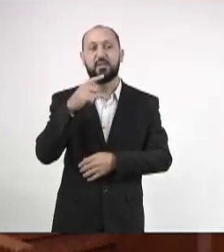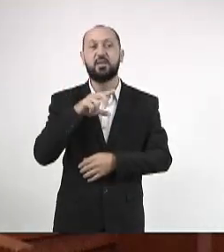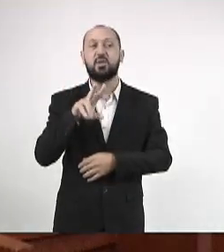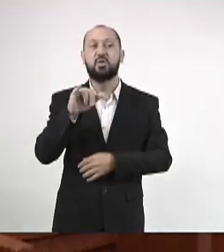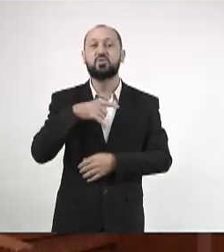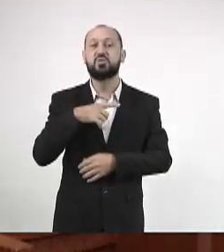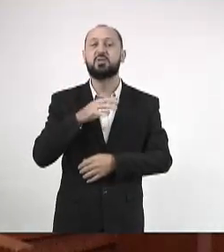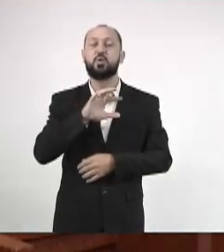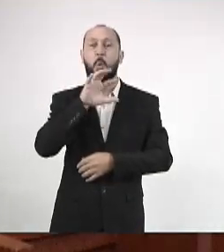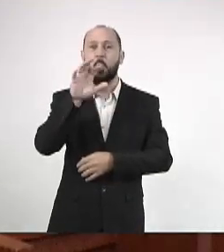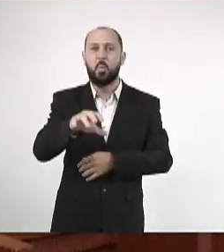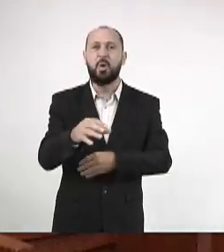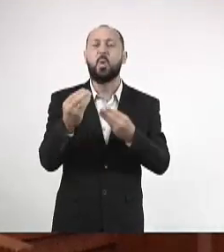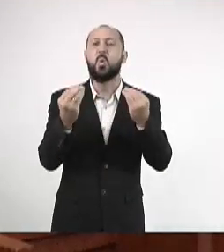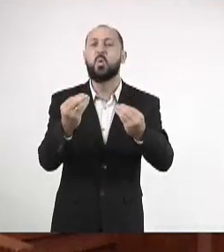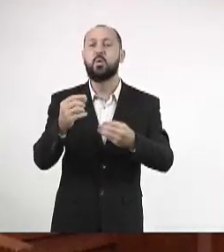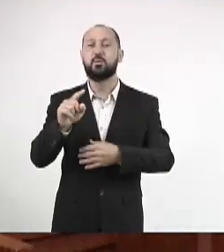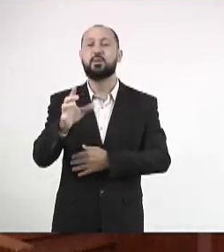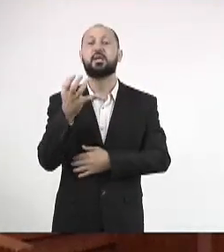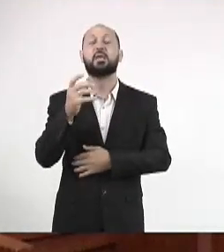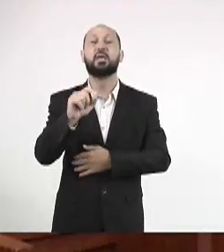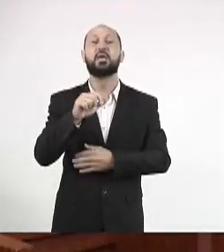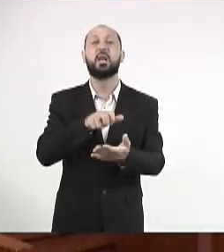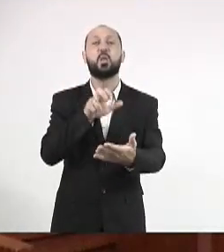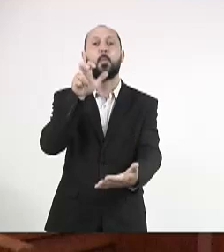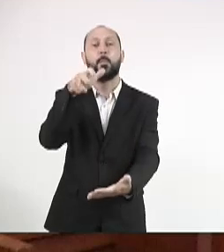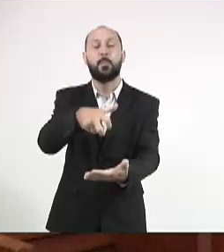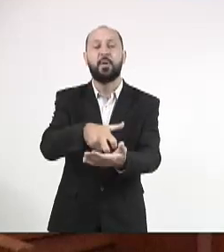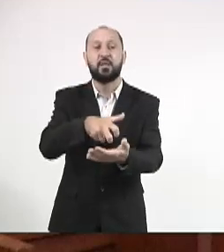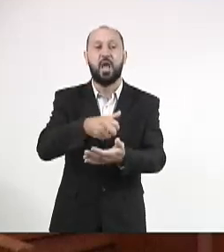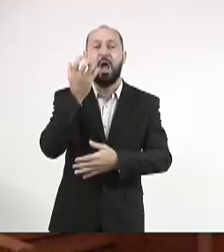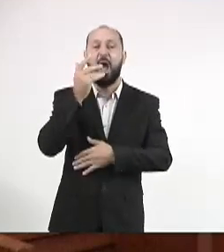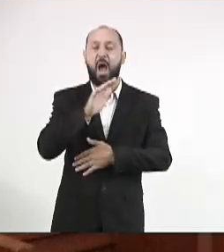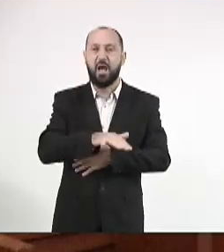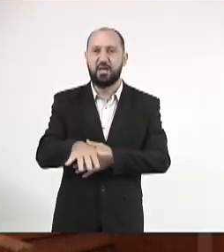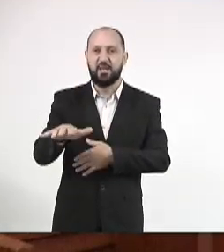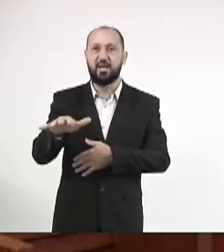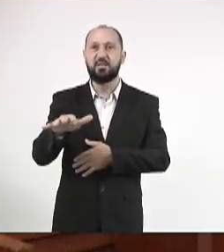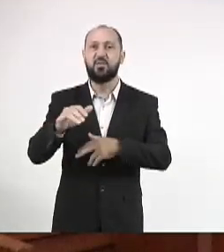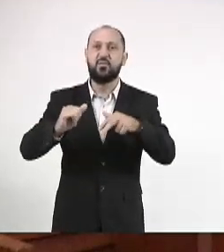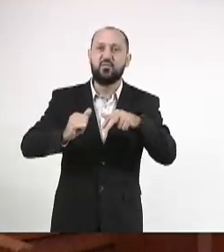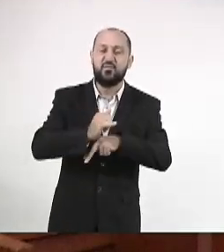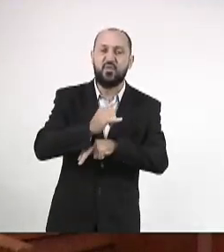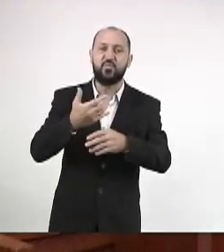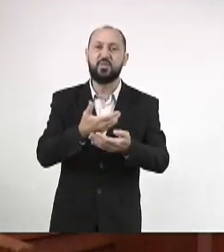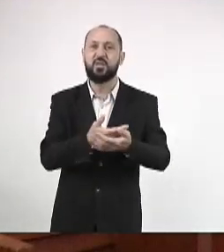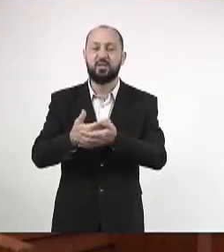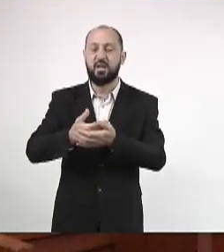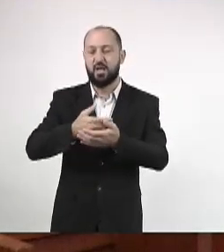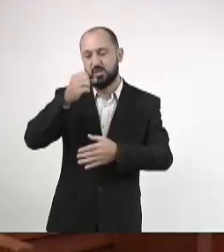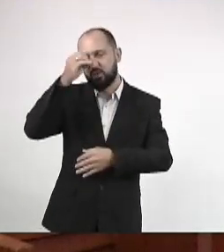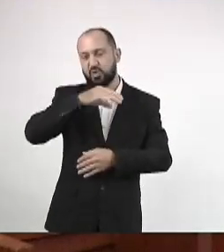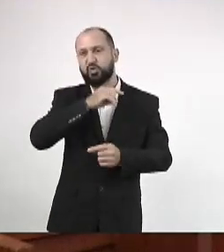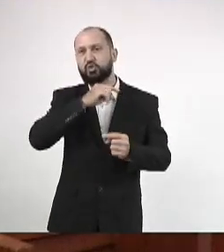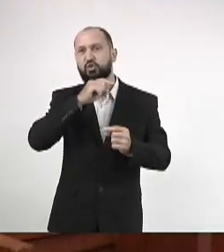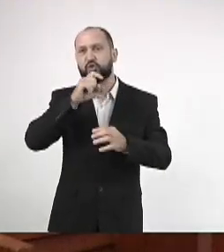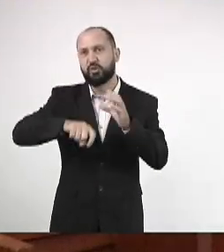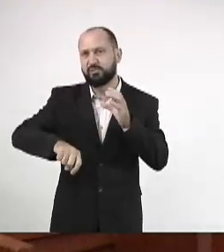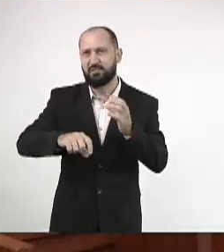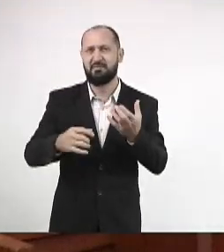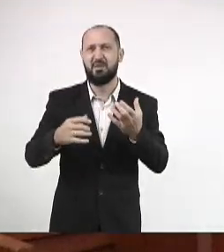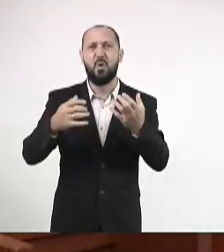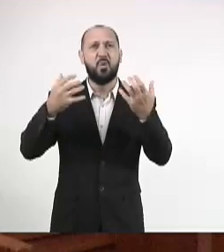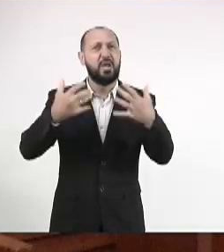de uma crueldade tamanha, querendo penalizar crianças vítimas de violência sexual. O que nós